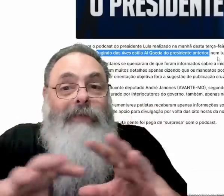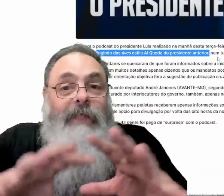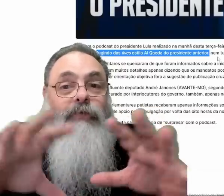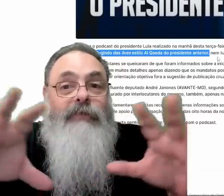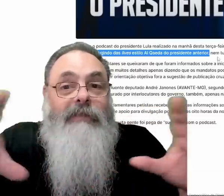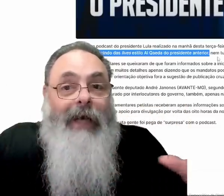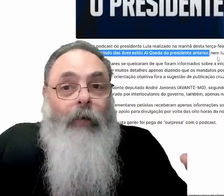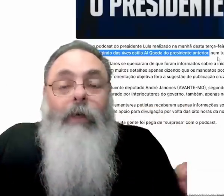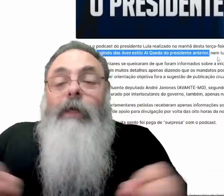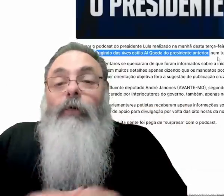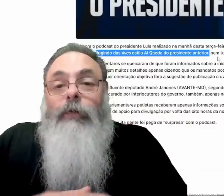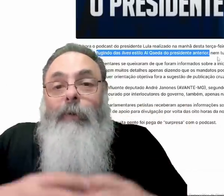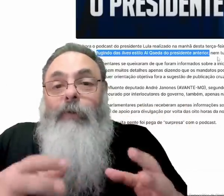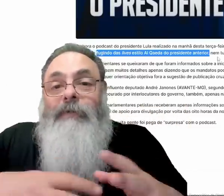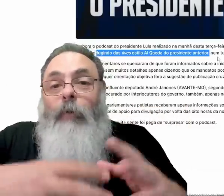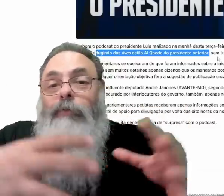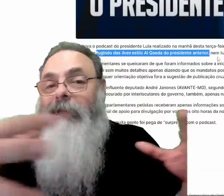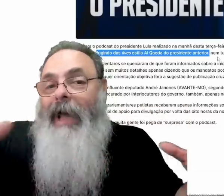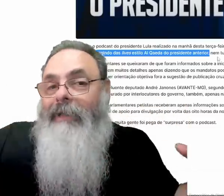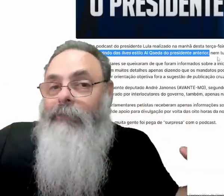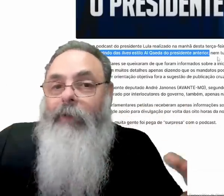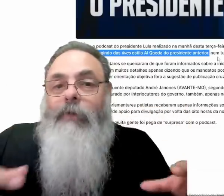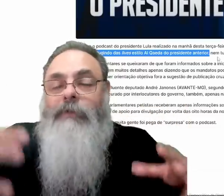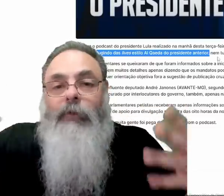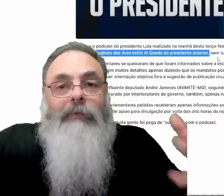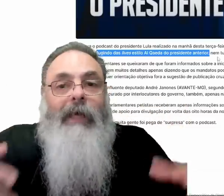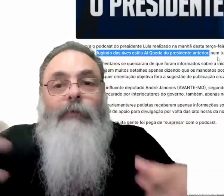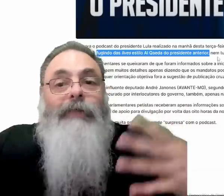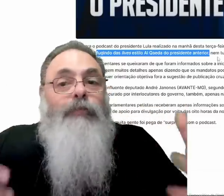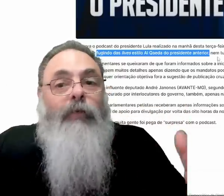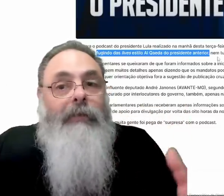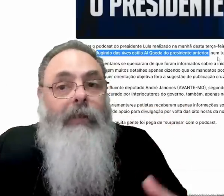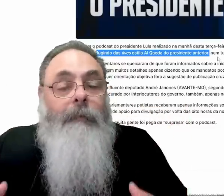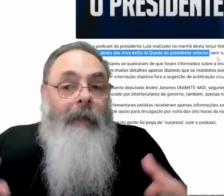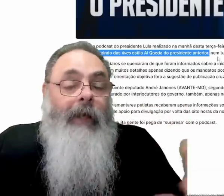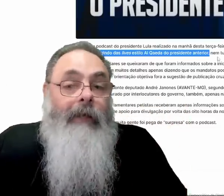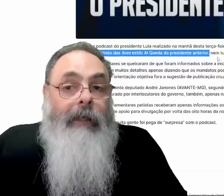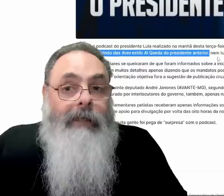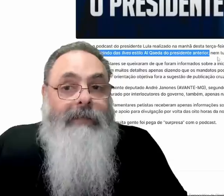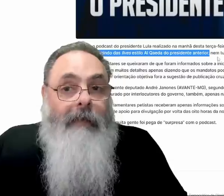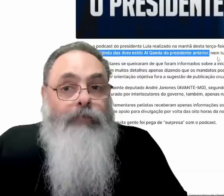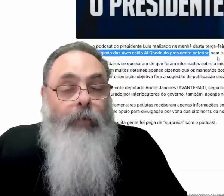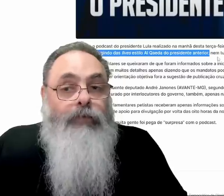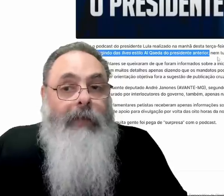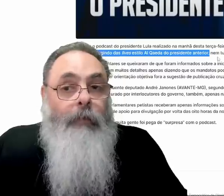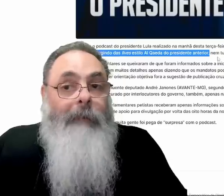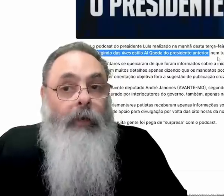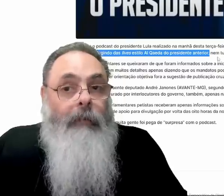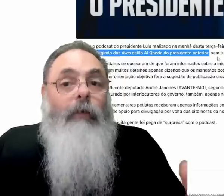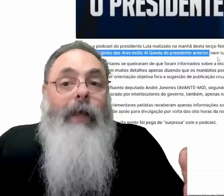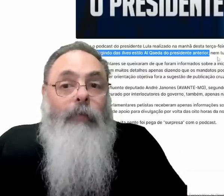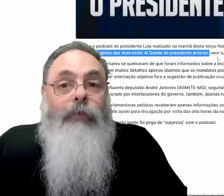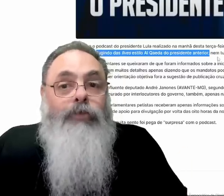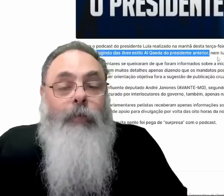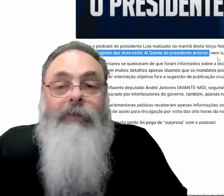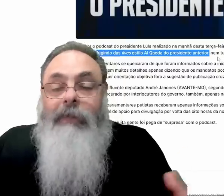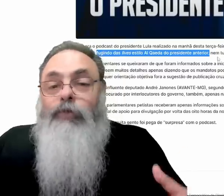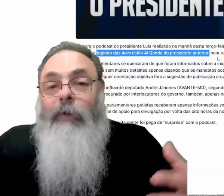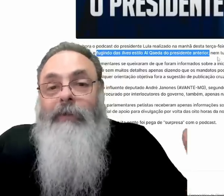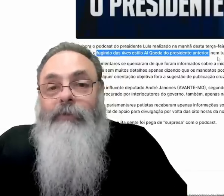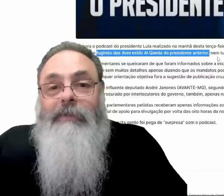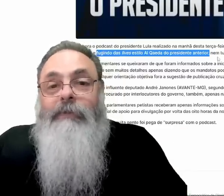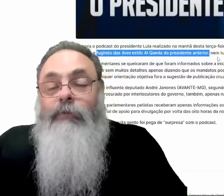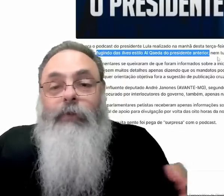quando é uma coisa artificial quando é uma coisa montada um negócio que não tá não é espontâneo e aquelas lives do bolsonaro bem ou mal eram muito